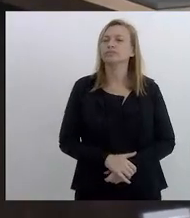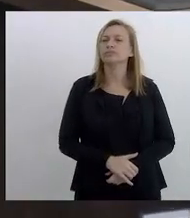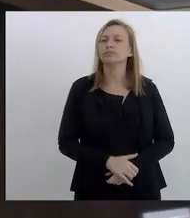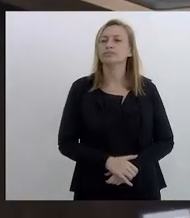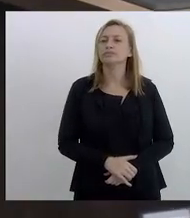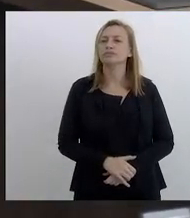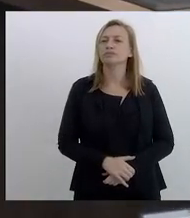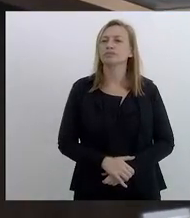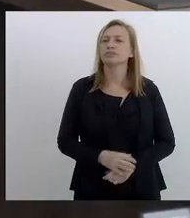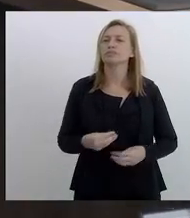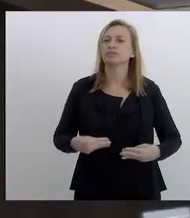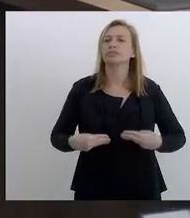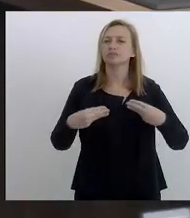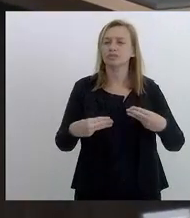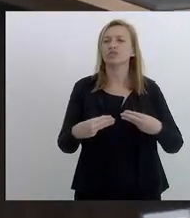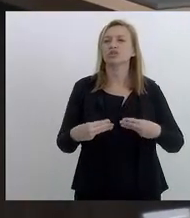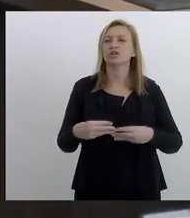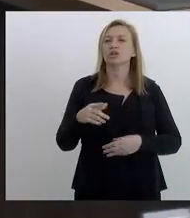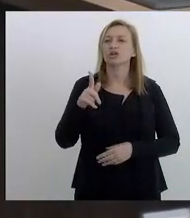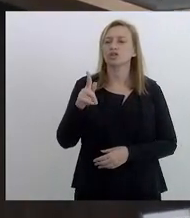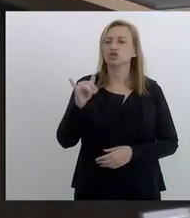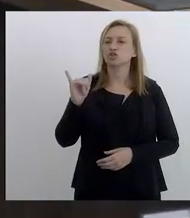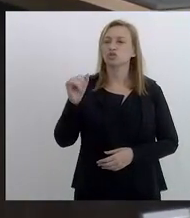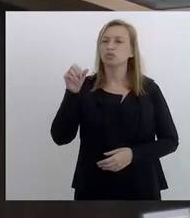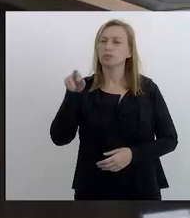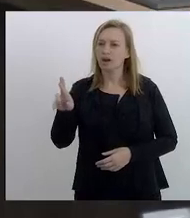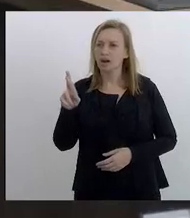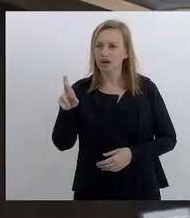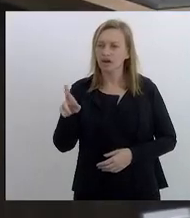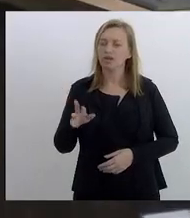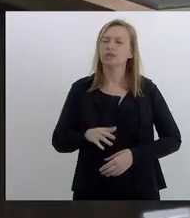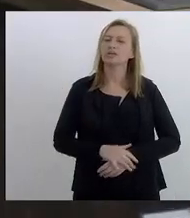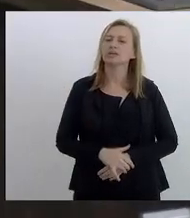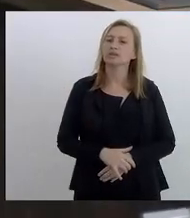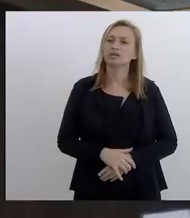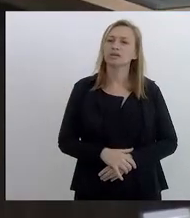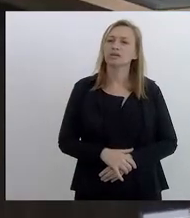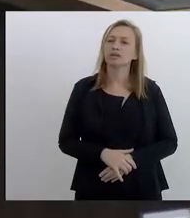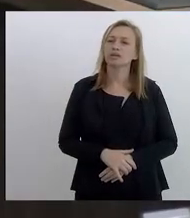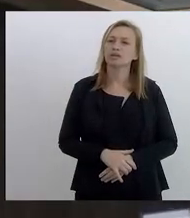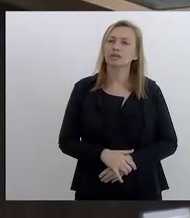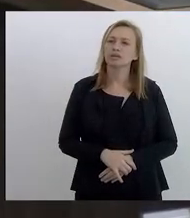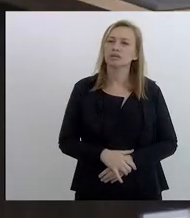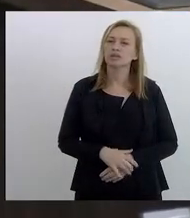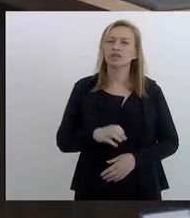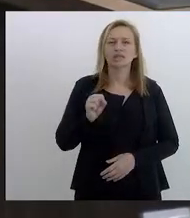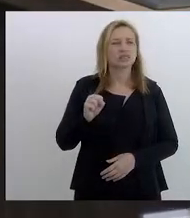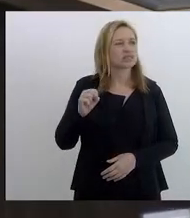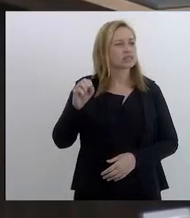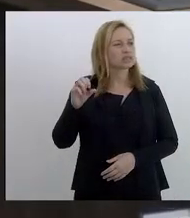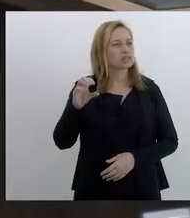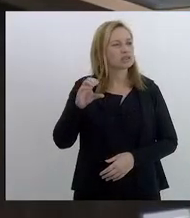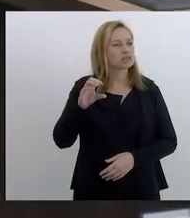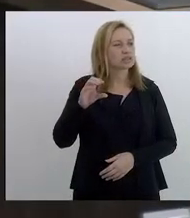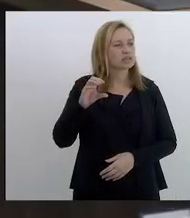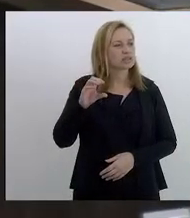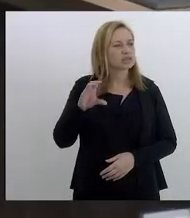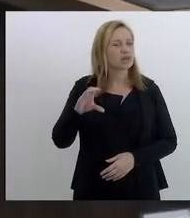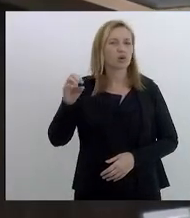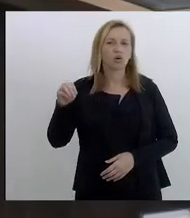que foi do ministro Gilmar Mendes, depois aprovada pelo Pleno, é a CO 2000 e não sei o